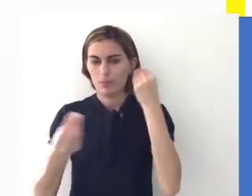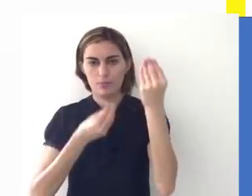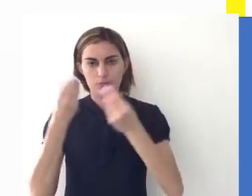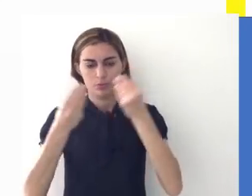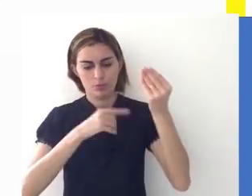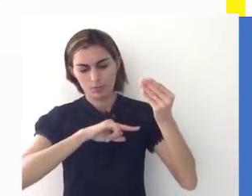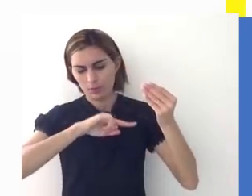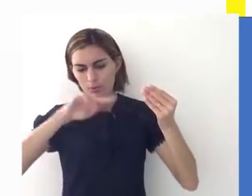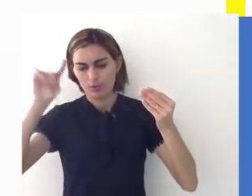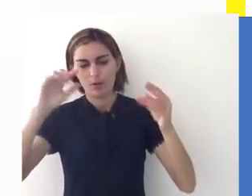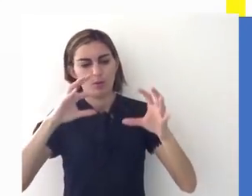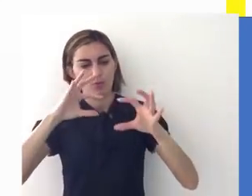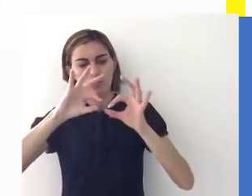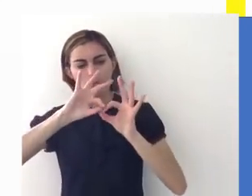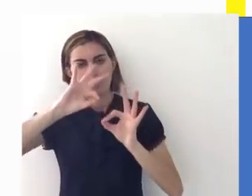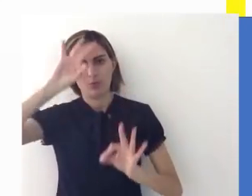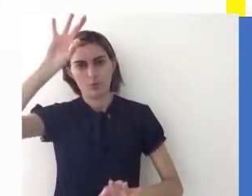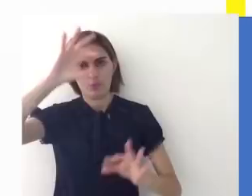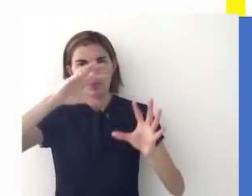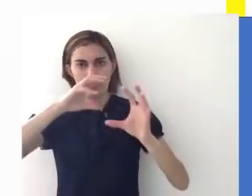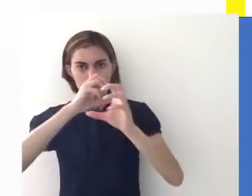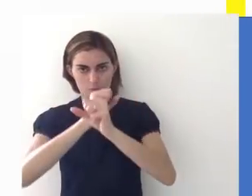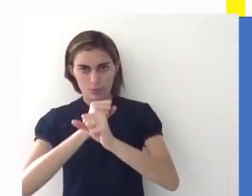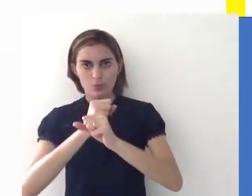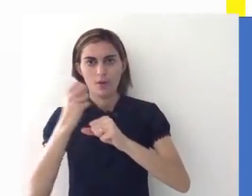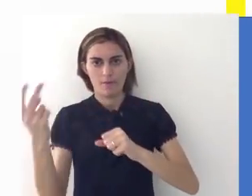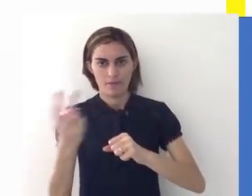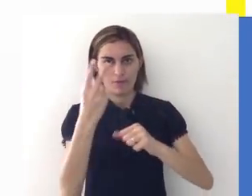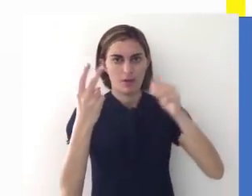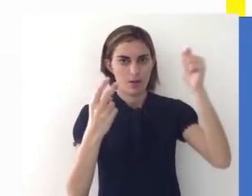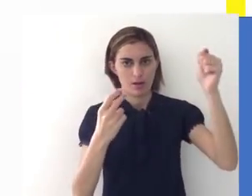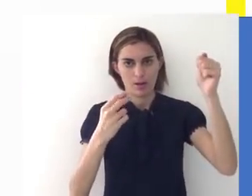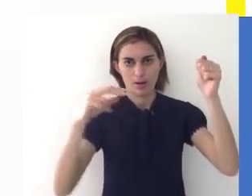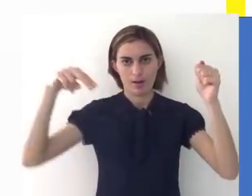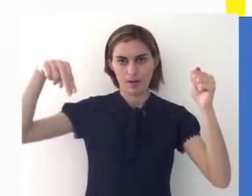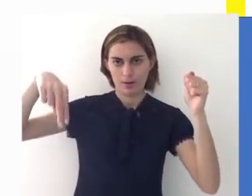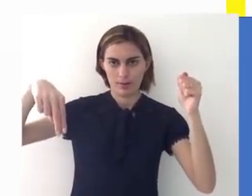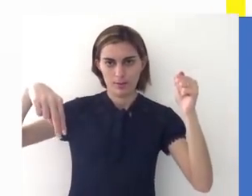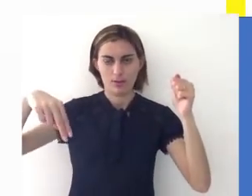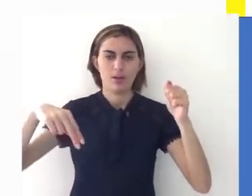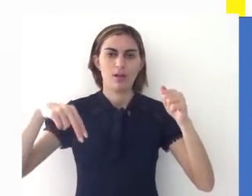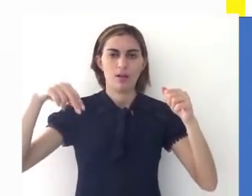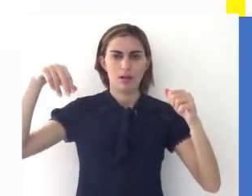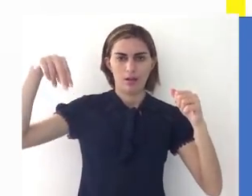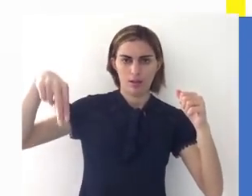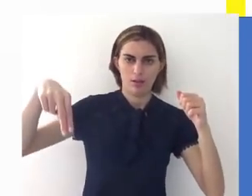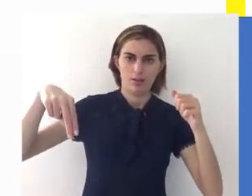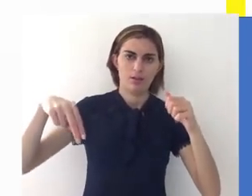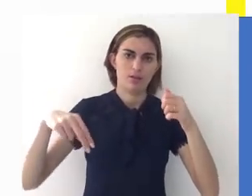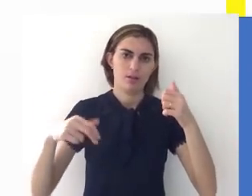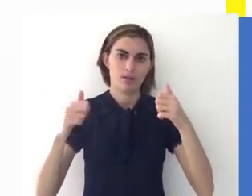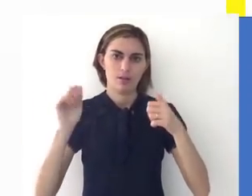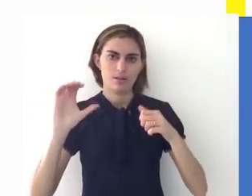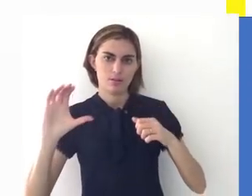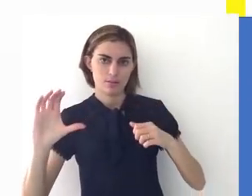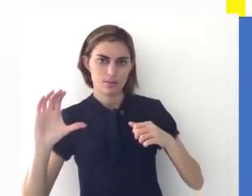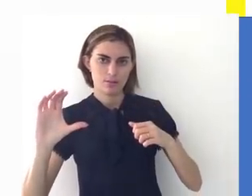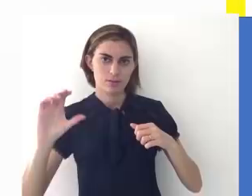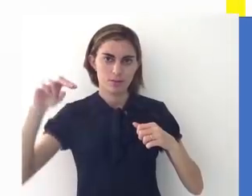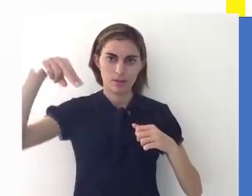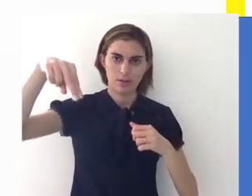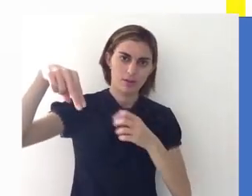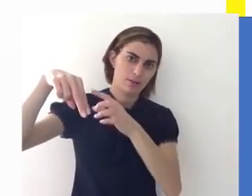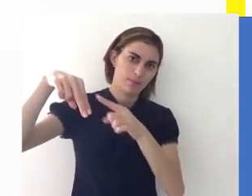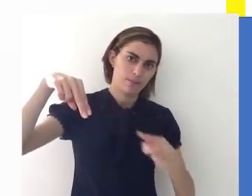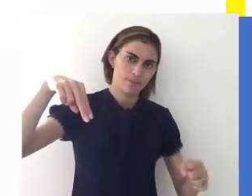médio. Observa aí como é que vai ficar isso. Eu medi esse valor de A a M e de M